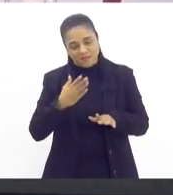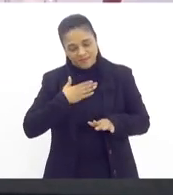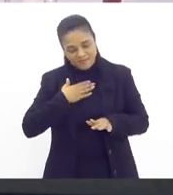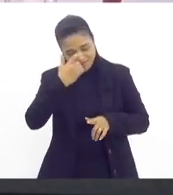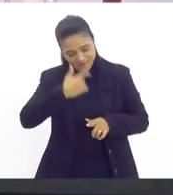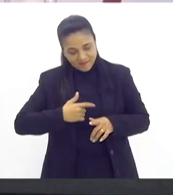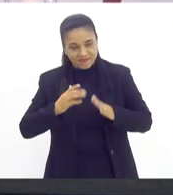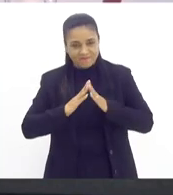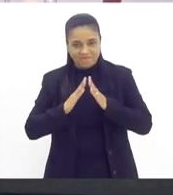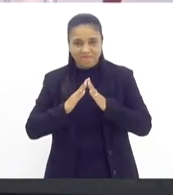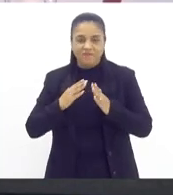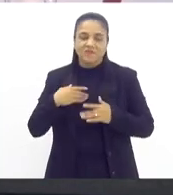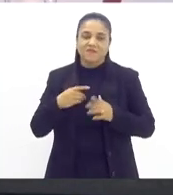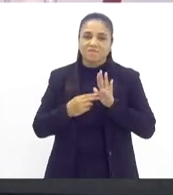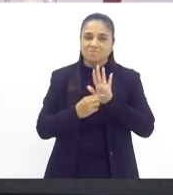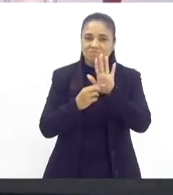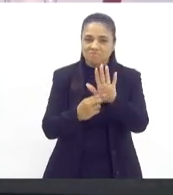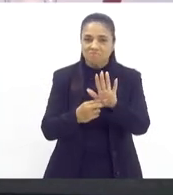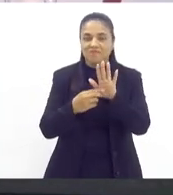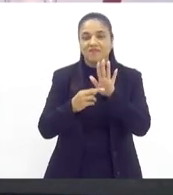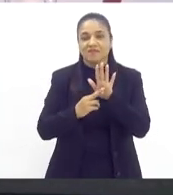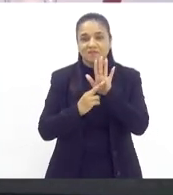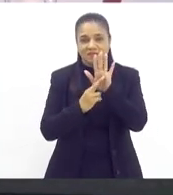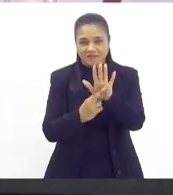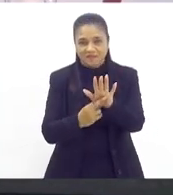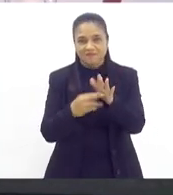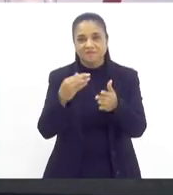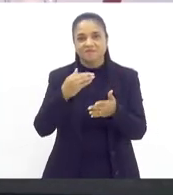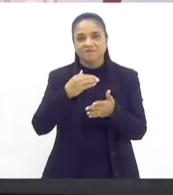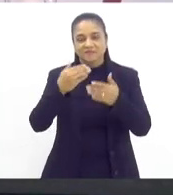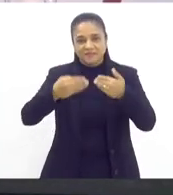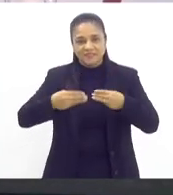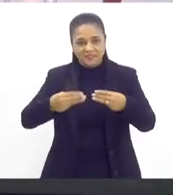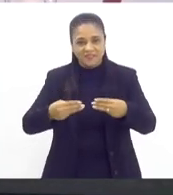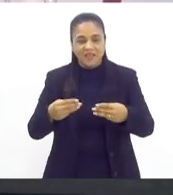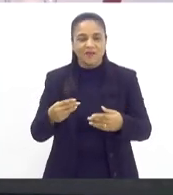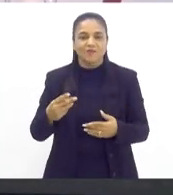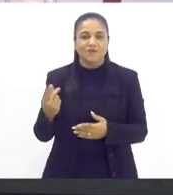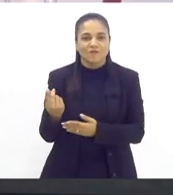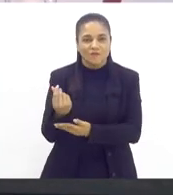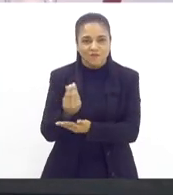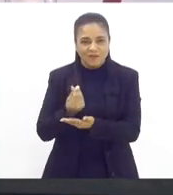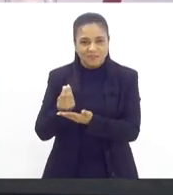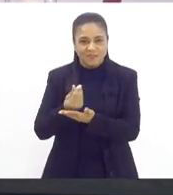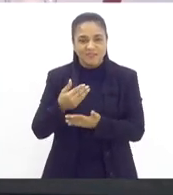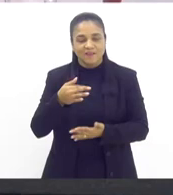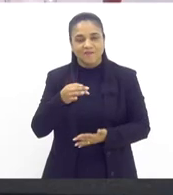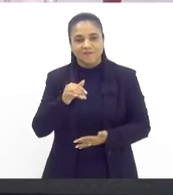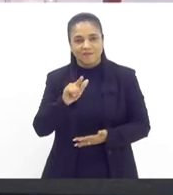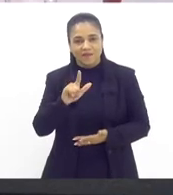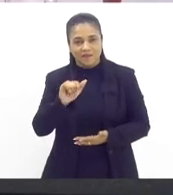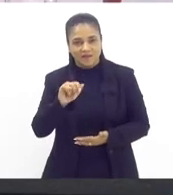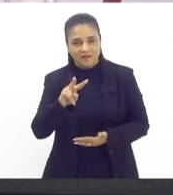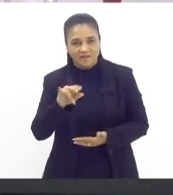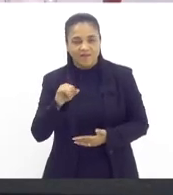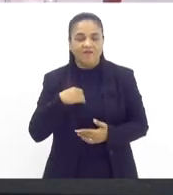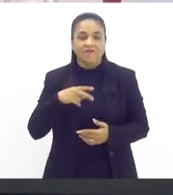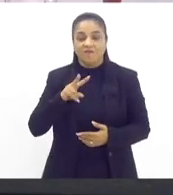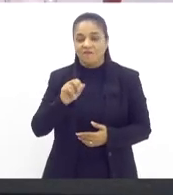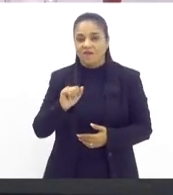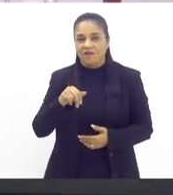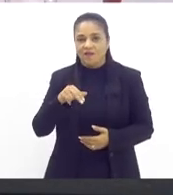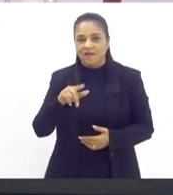secretária de Fazenda. Cumprimento a todos, secretário de Fazenda, a pessoa da Flávia, lá da Minha Terra, da querida Valença,